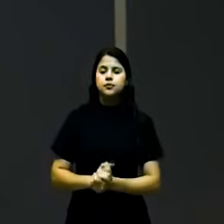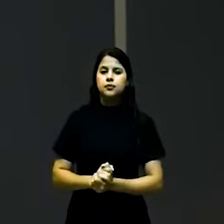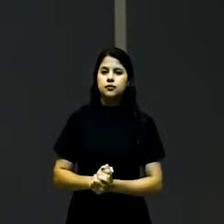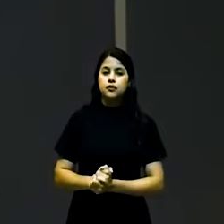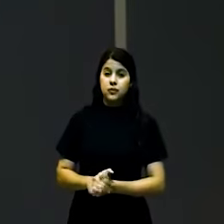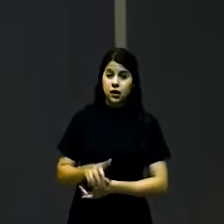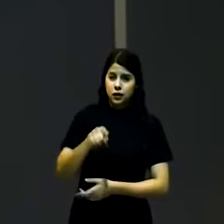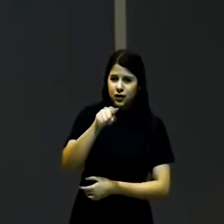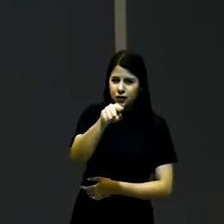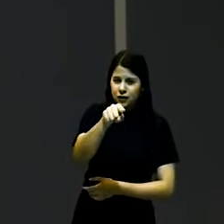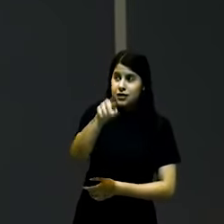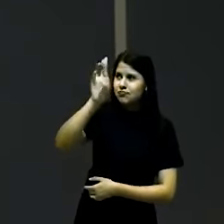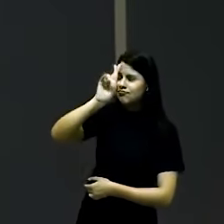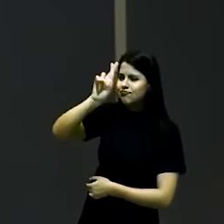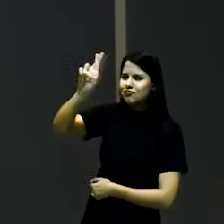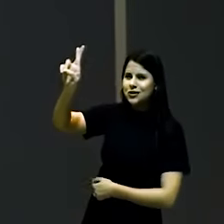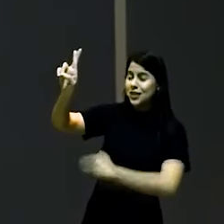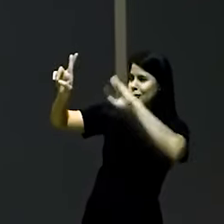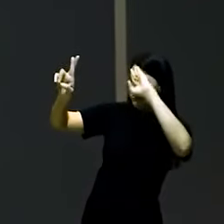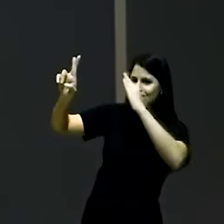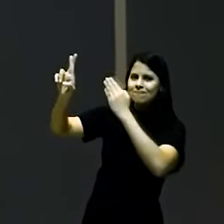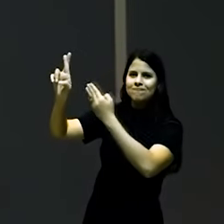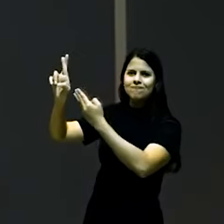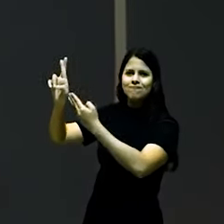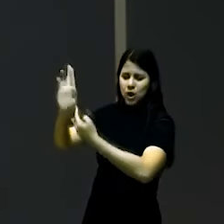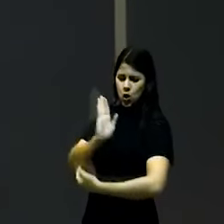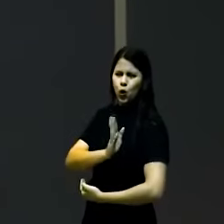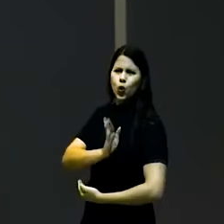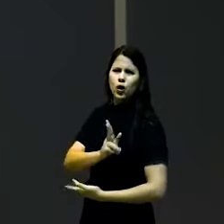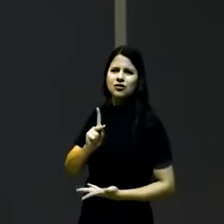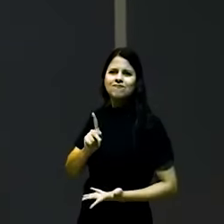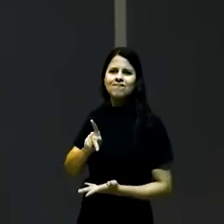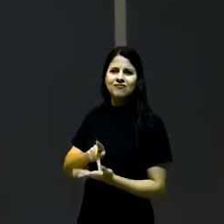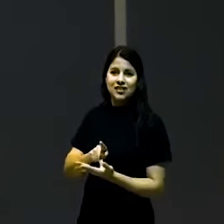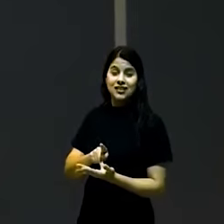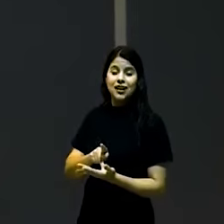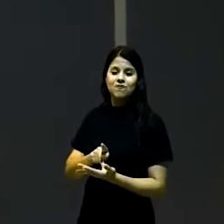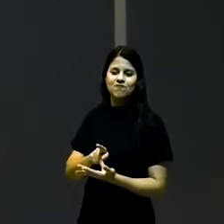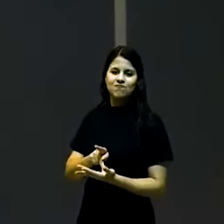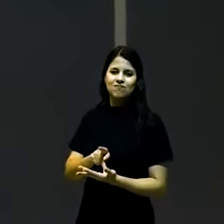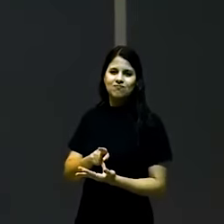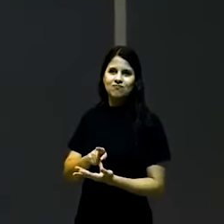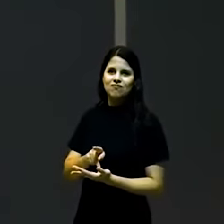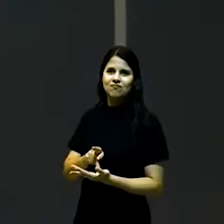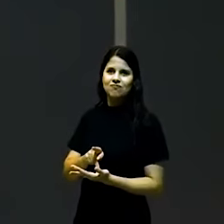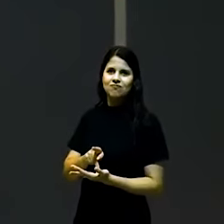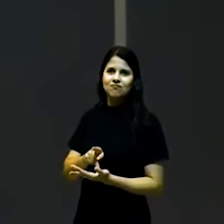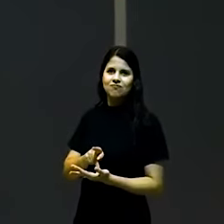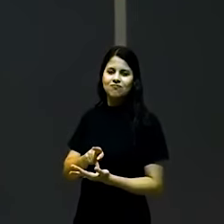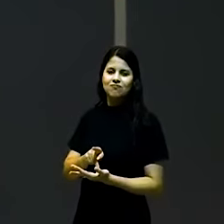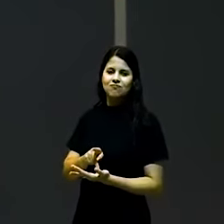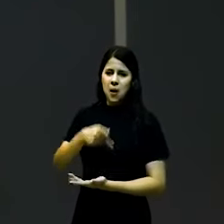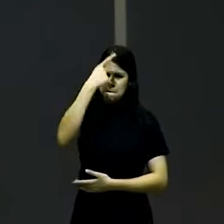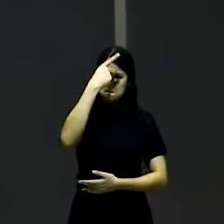confia no Senhor de todo o seu coração e não se apoie no seu